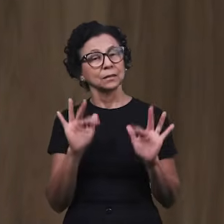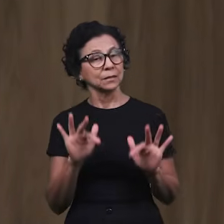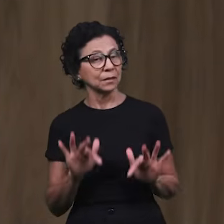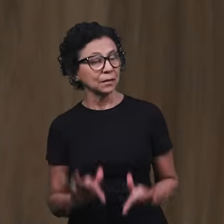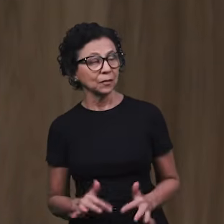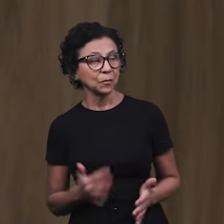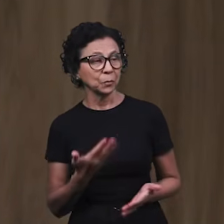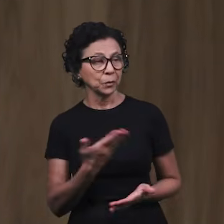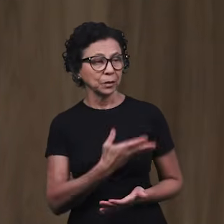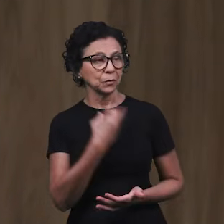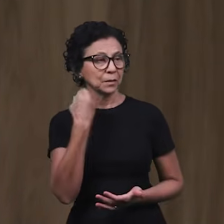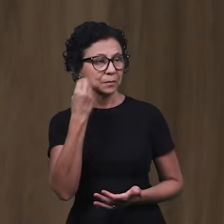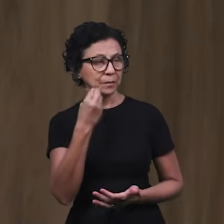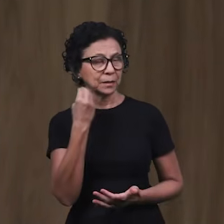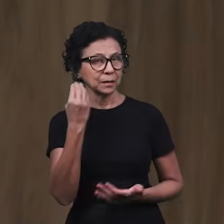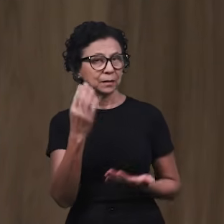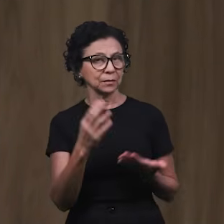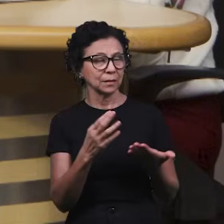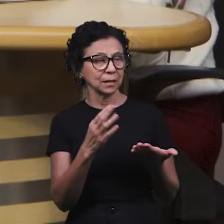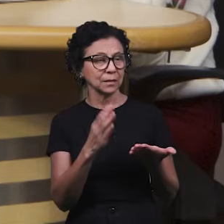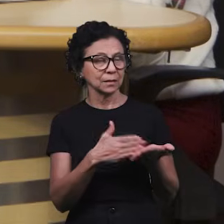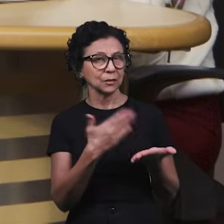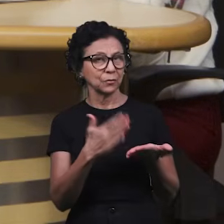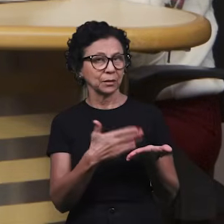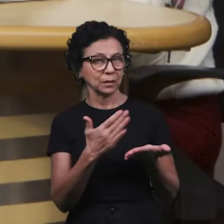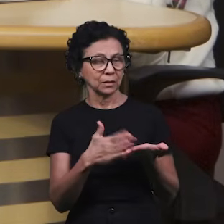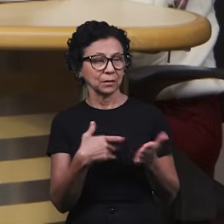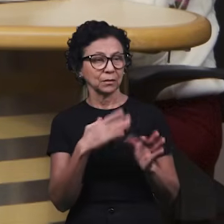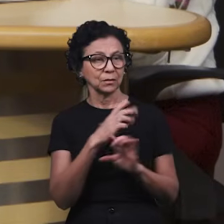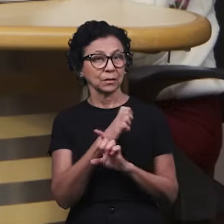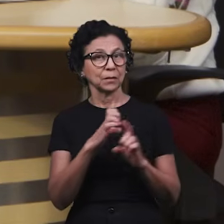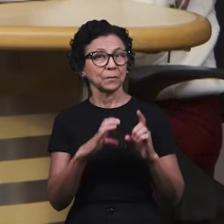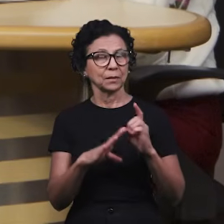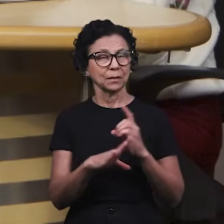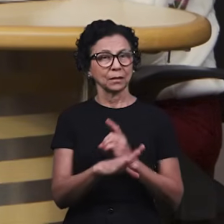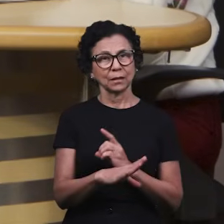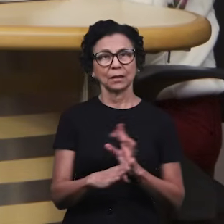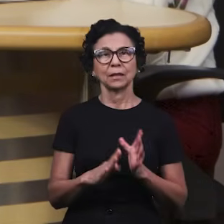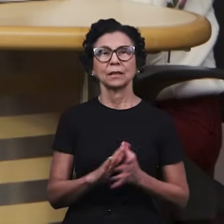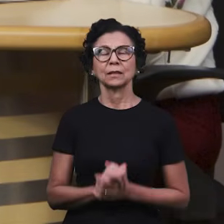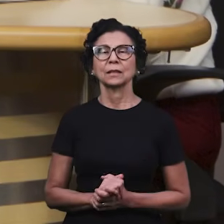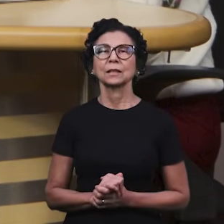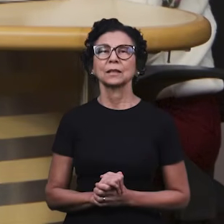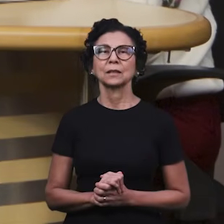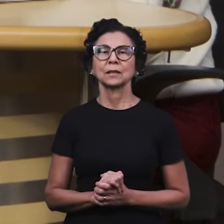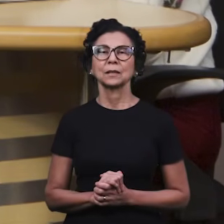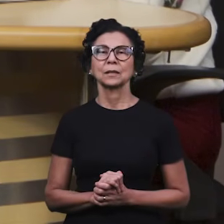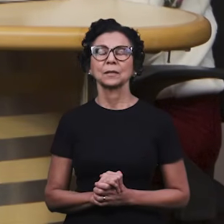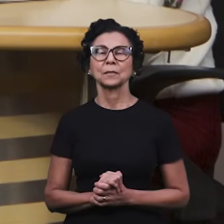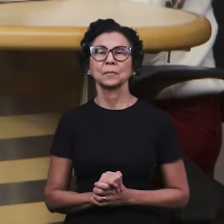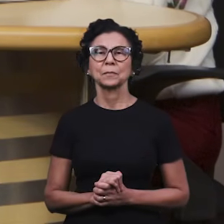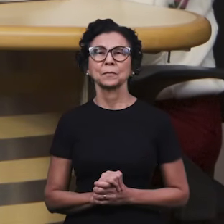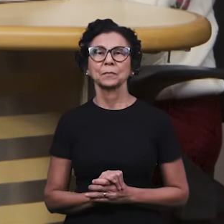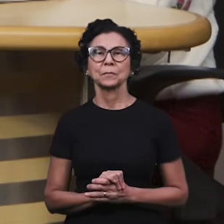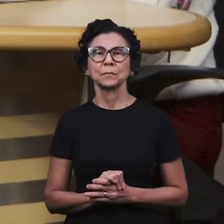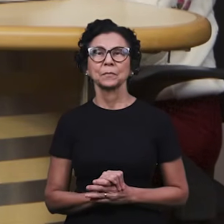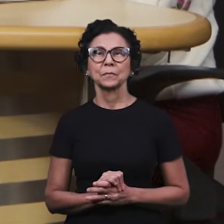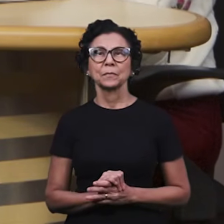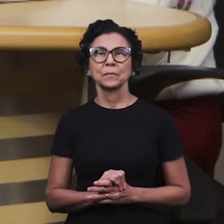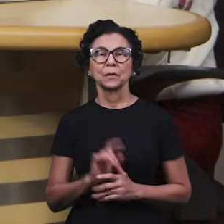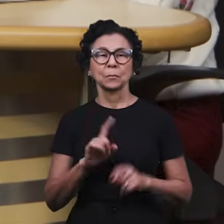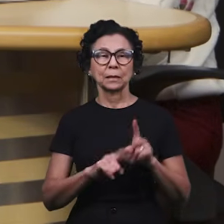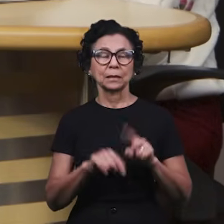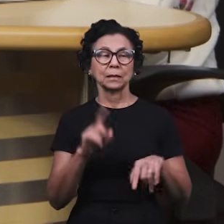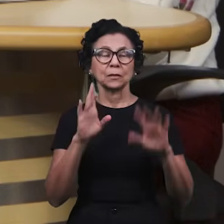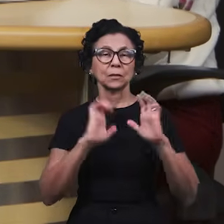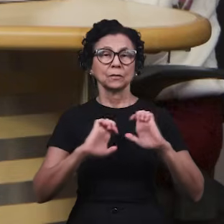essa experiência das revestinhas da EBD, né, como um instrumento de evangelização, para dizer aos pais